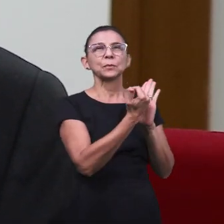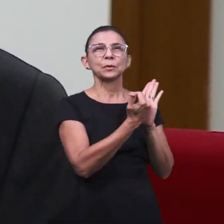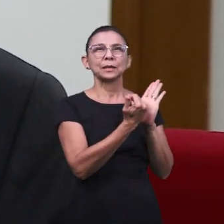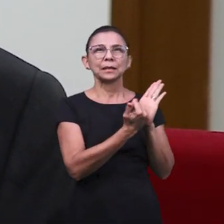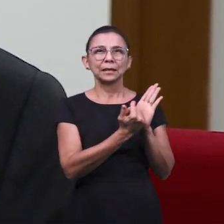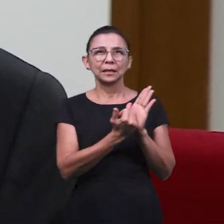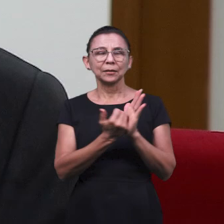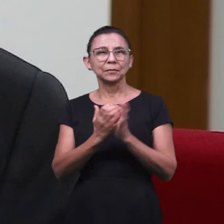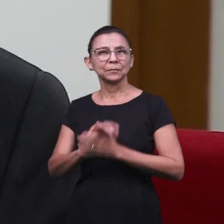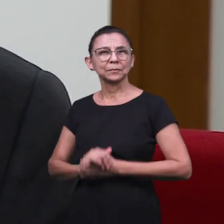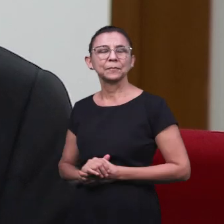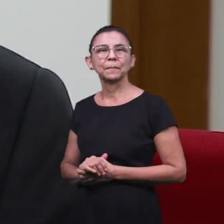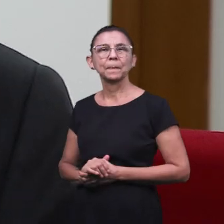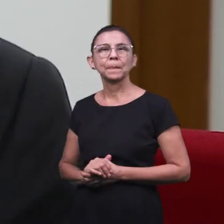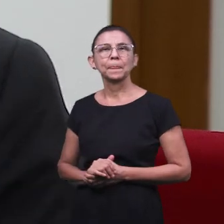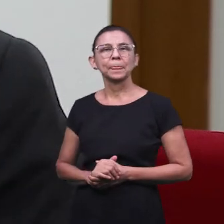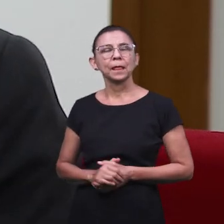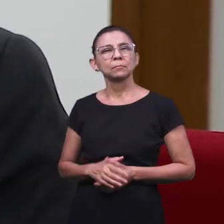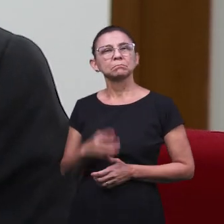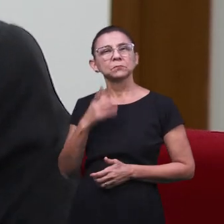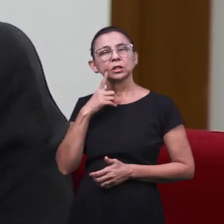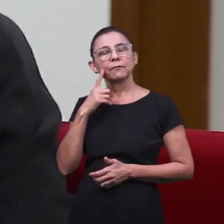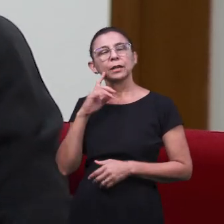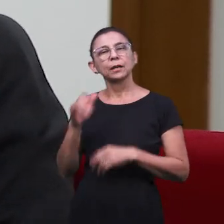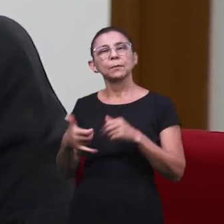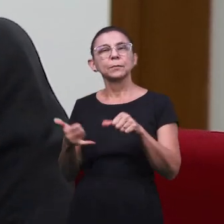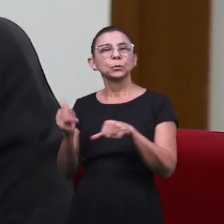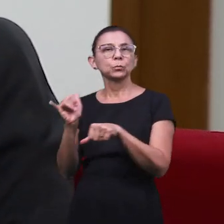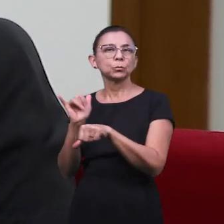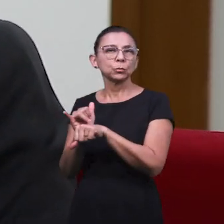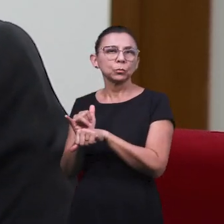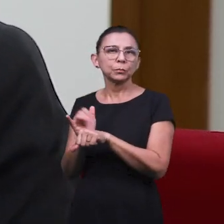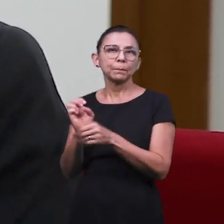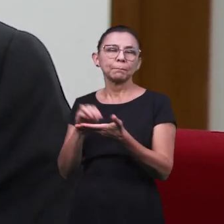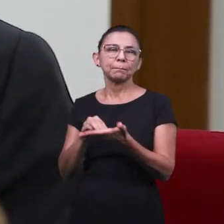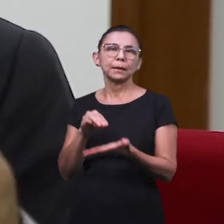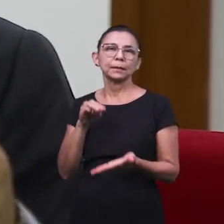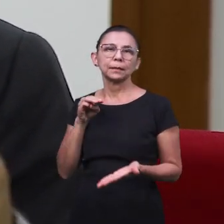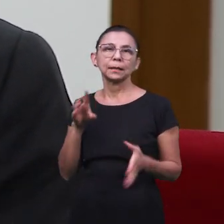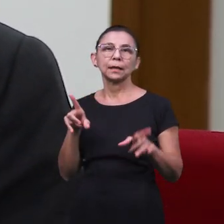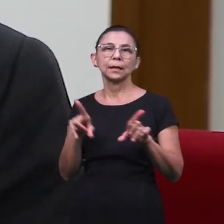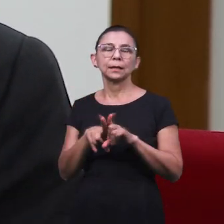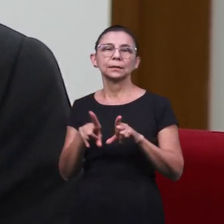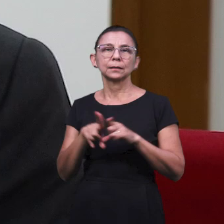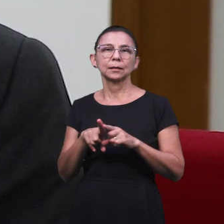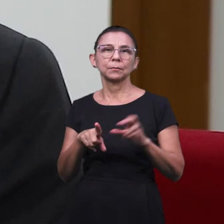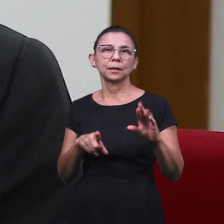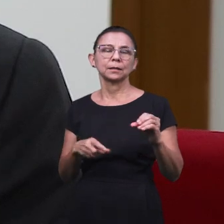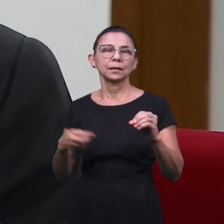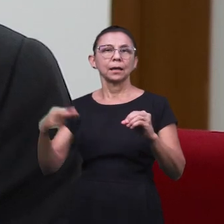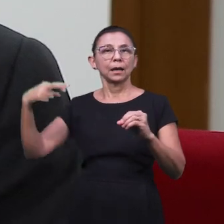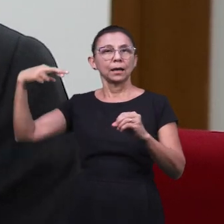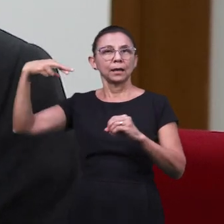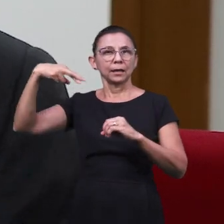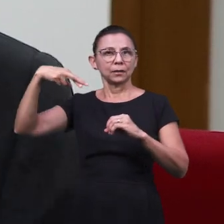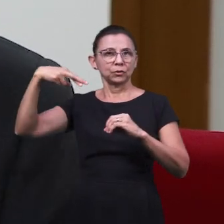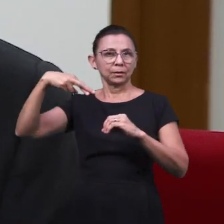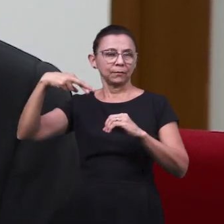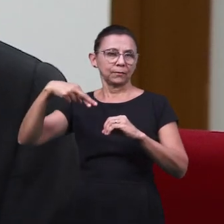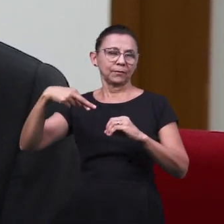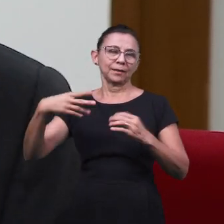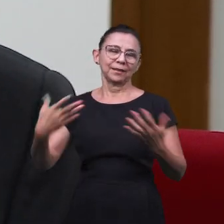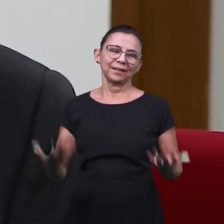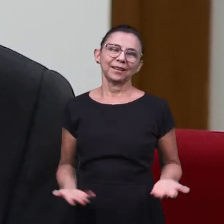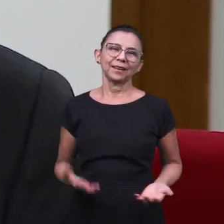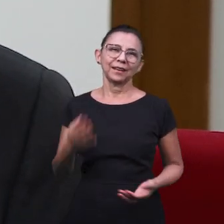este programa que tem ido ao ar tanto no canal da Igreja Cristã Maranata no YouTube, como também pela Rede TV, para